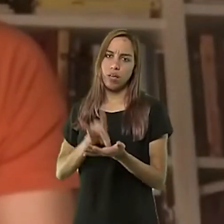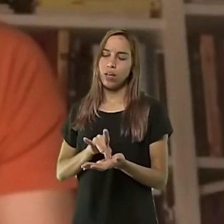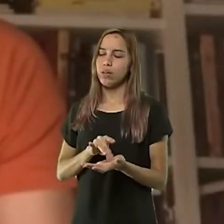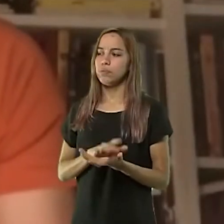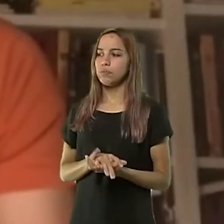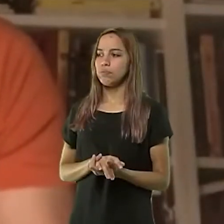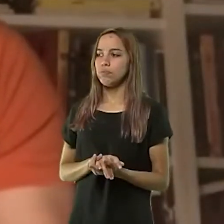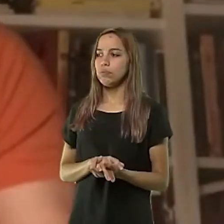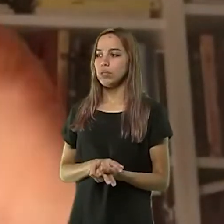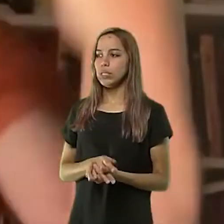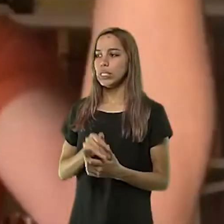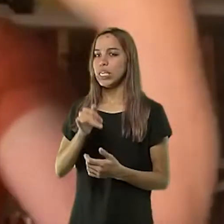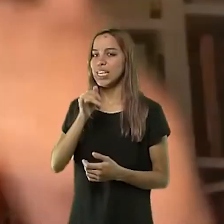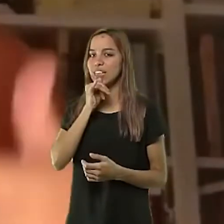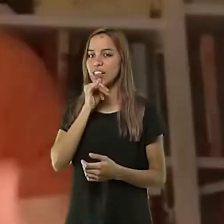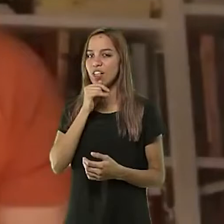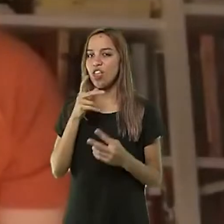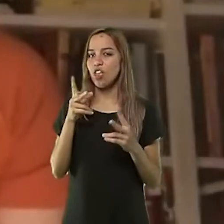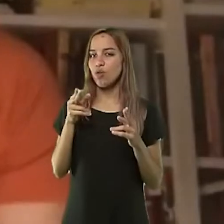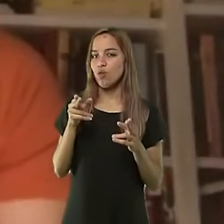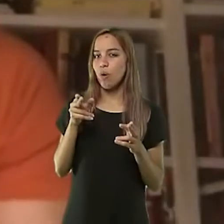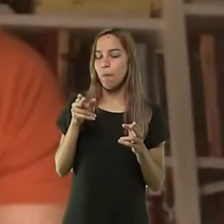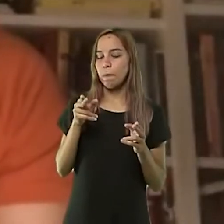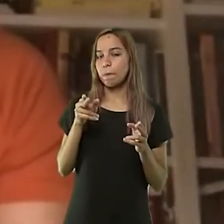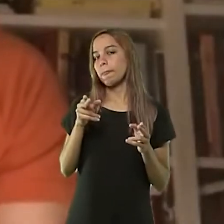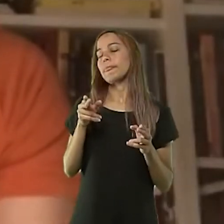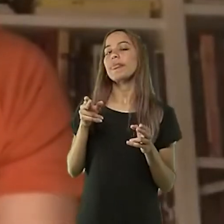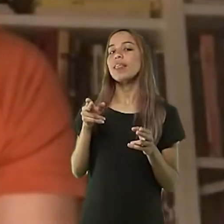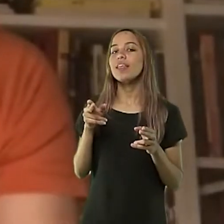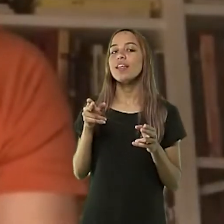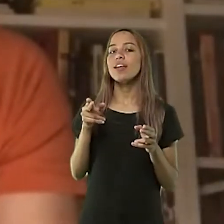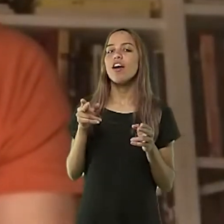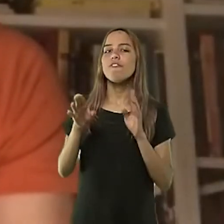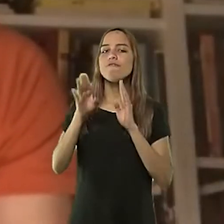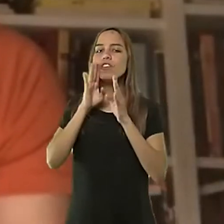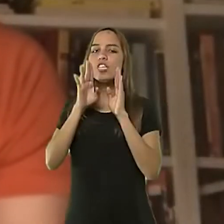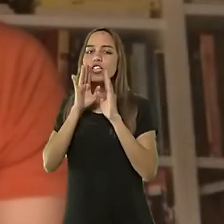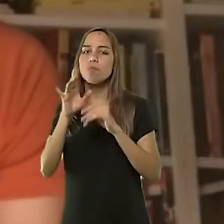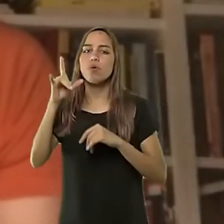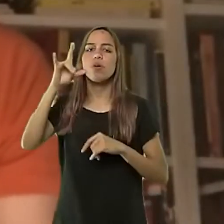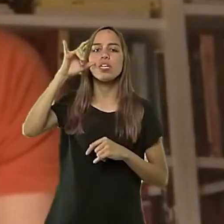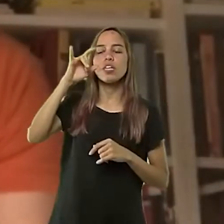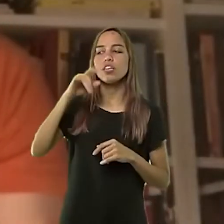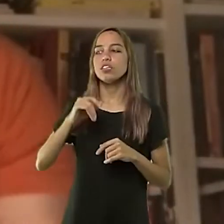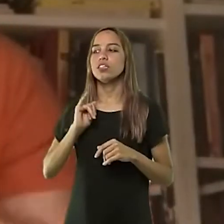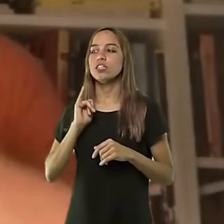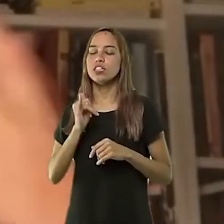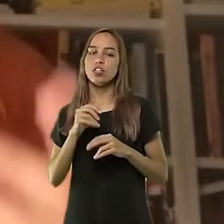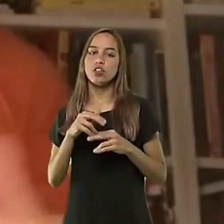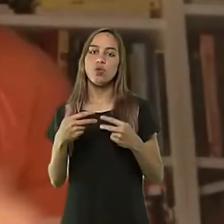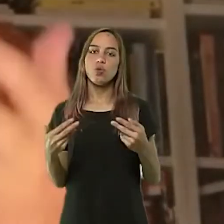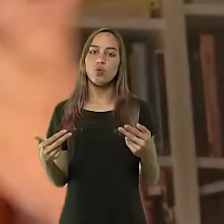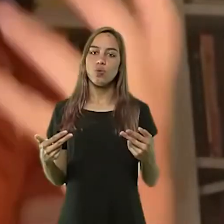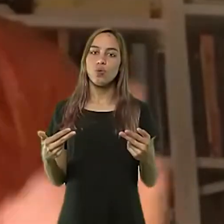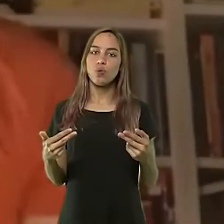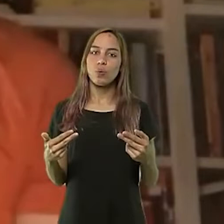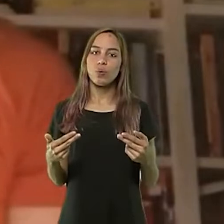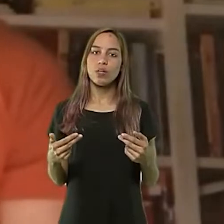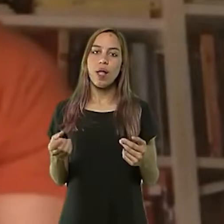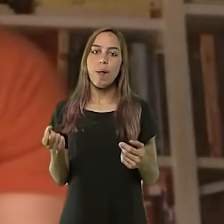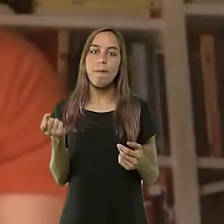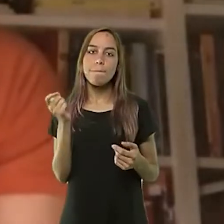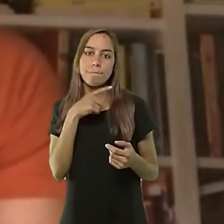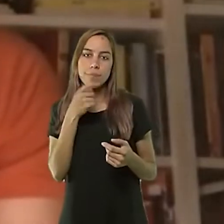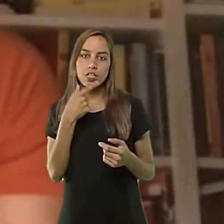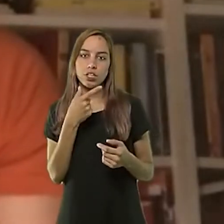sabemos perfeitamente que de vez em quando aparece aí uma fotografia do Fernando Pessoa a dizer uma coisa que ele nunca disse, ou da Clarice Lispector e por aí fora, a